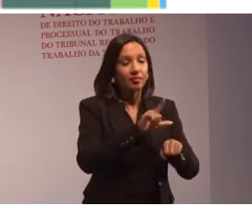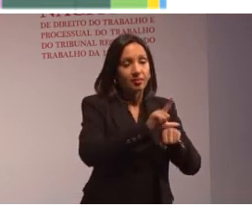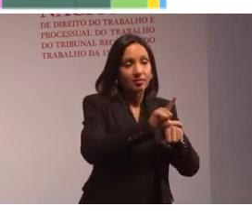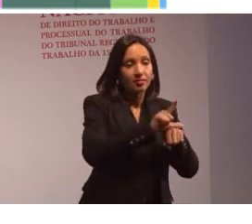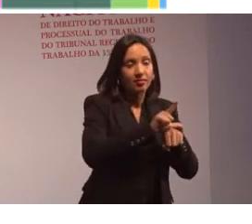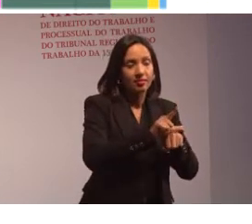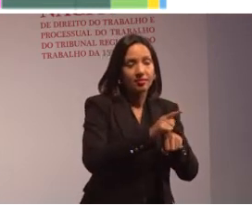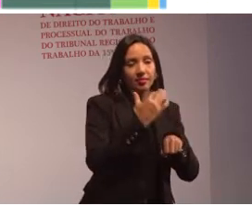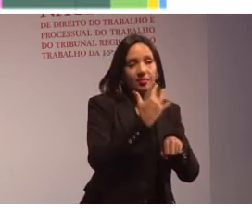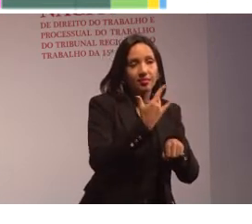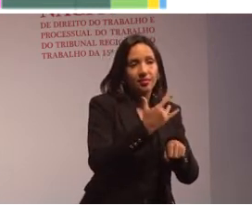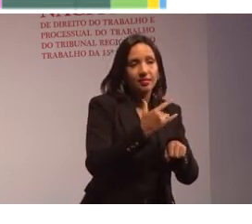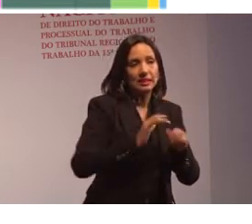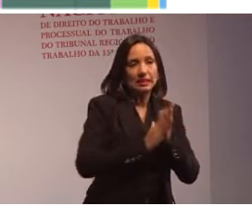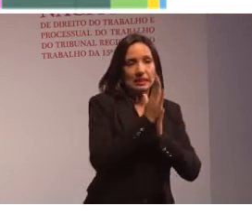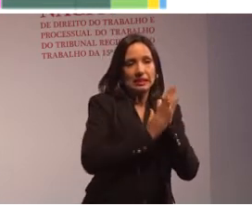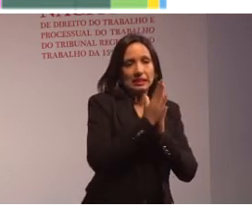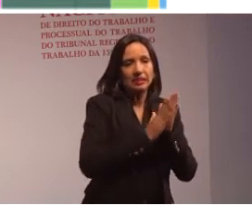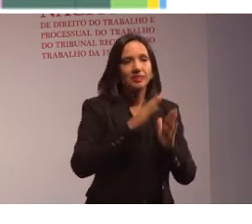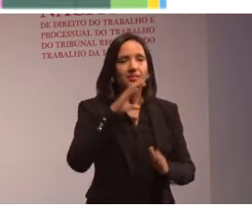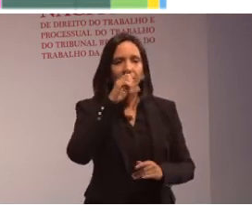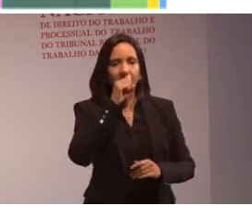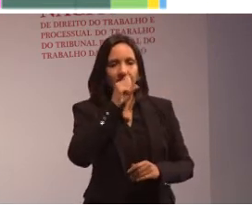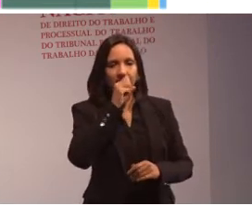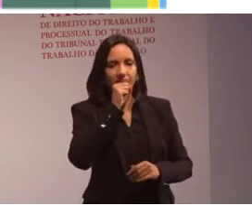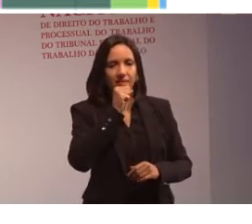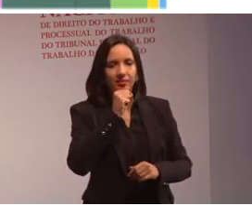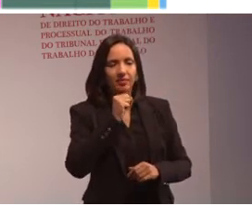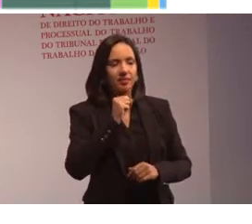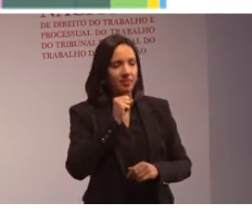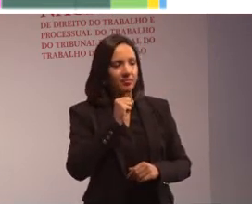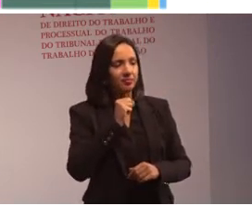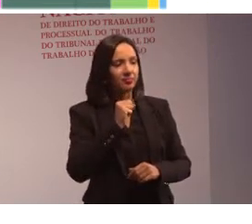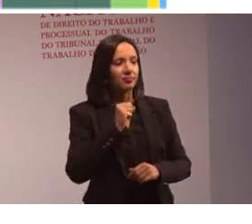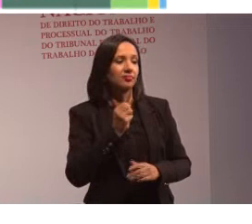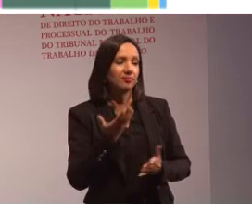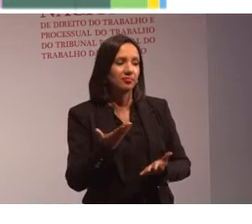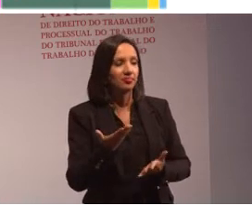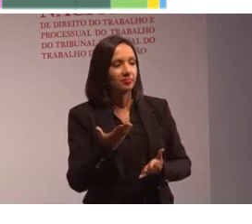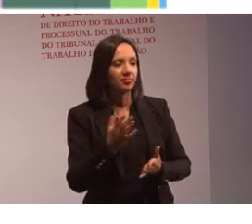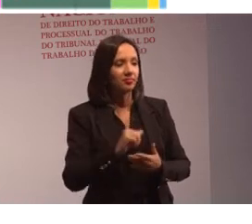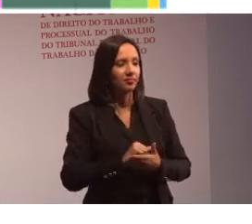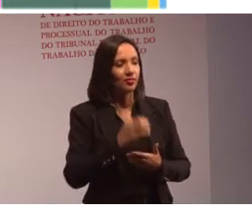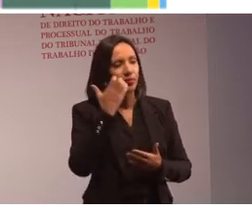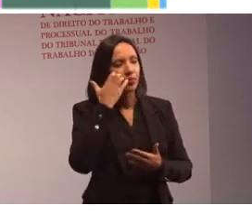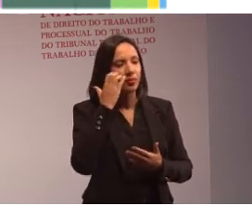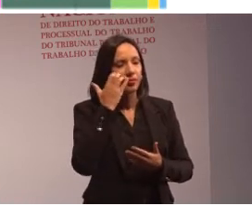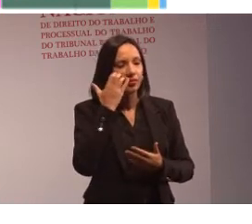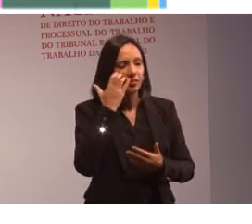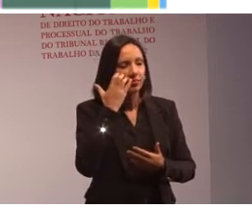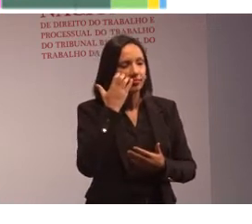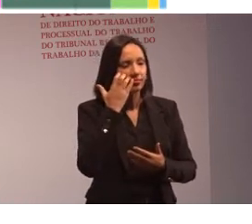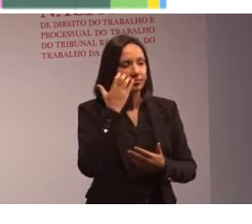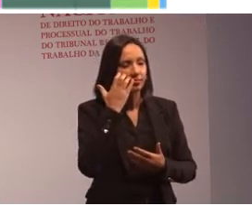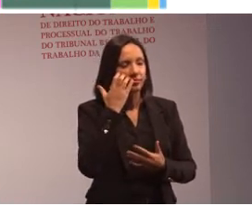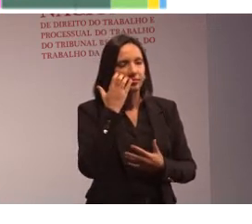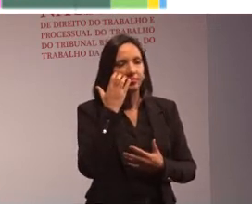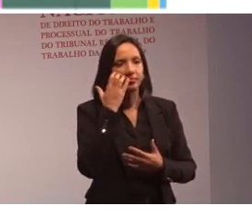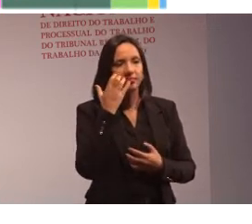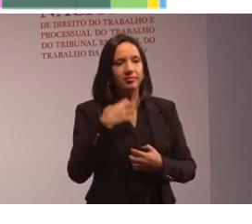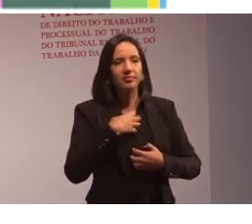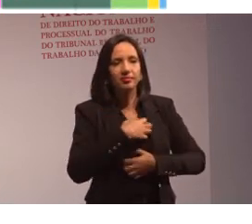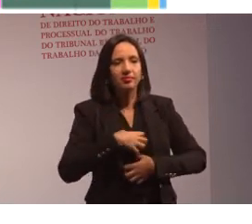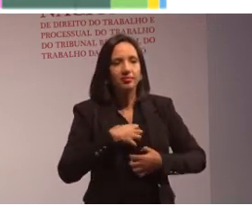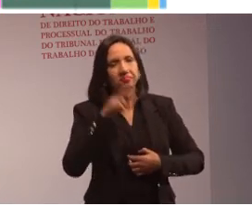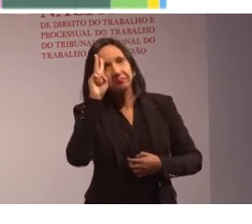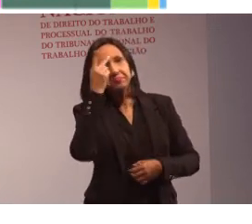Depressão, essa cor de azul petróleo, vamos chamar assim. Rosinha, são os transtornos da bipolaridade,